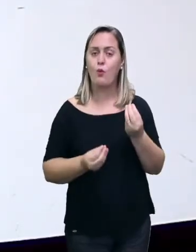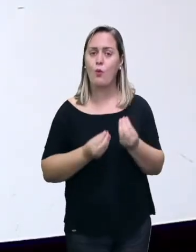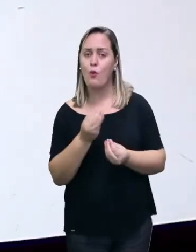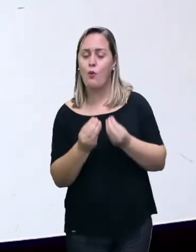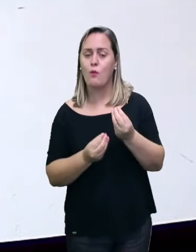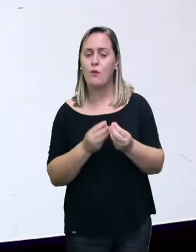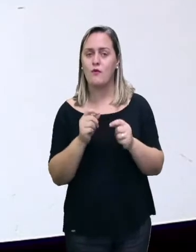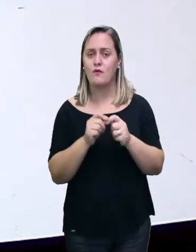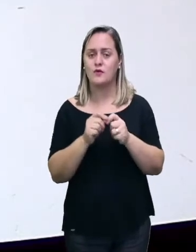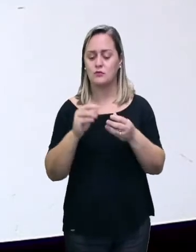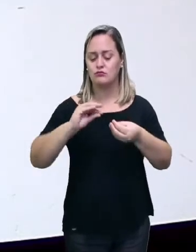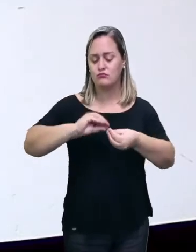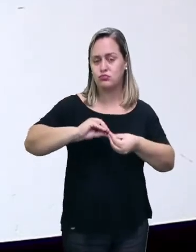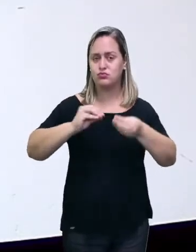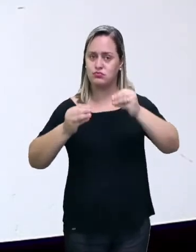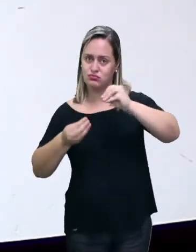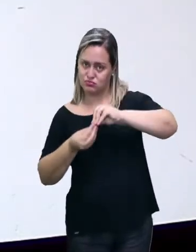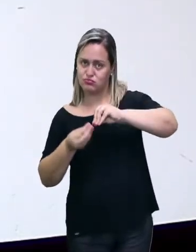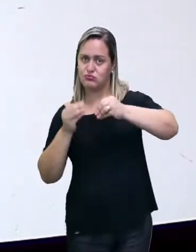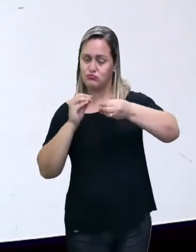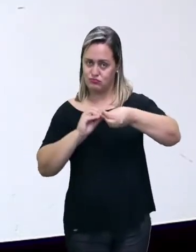Eu vou fazer ondinhas.